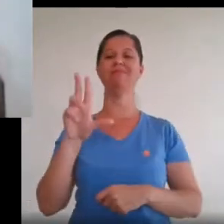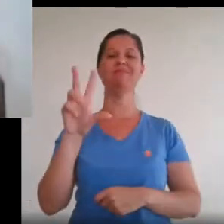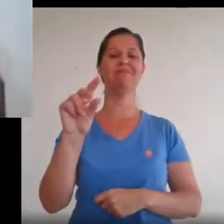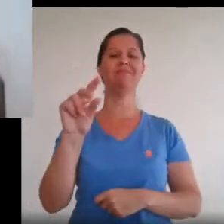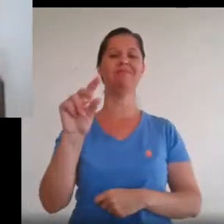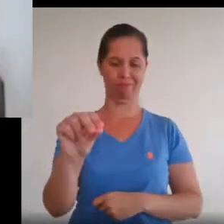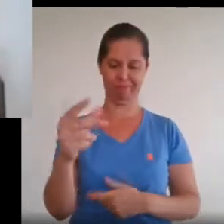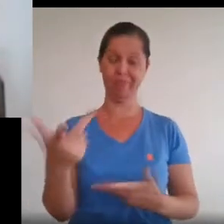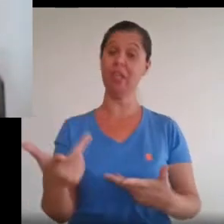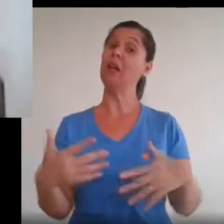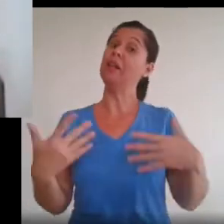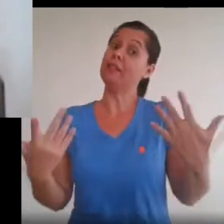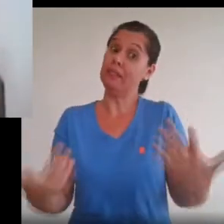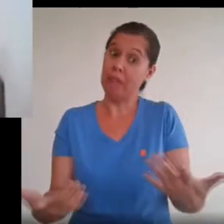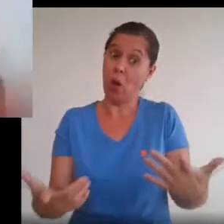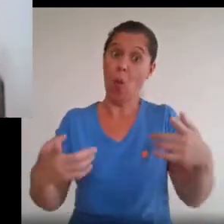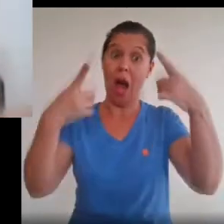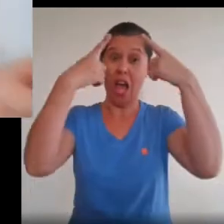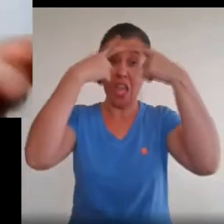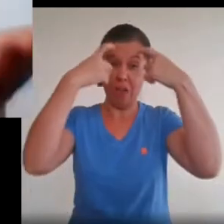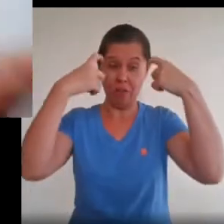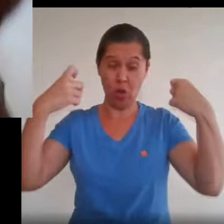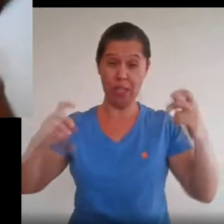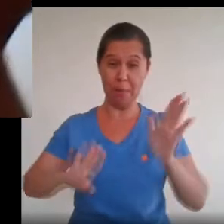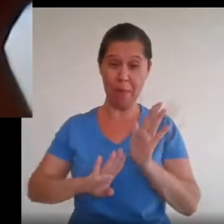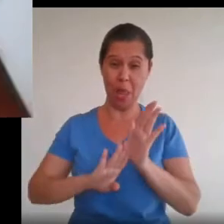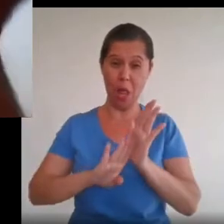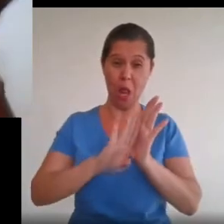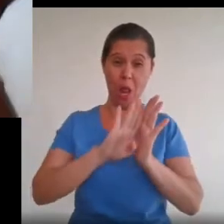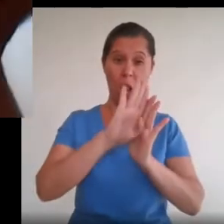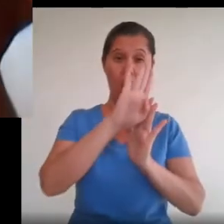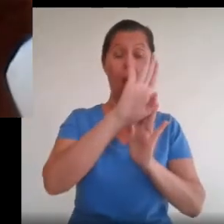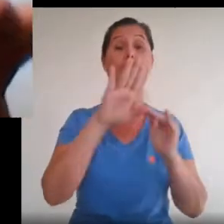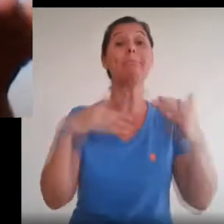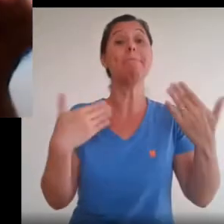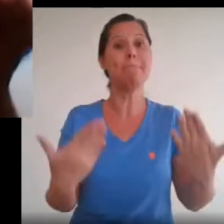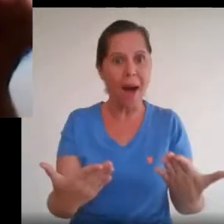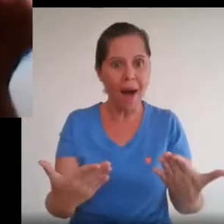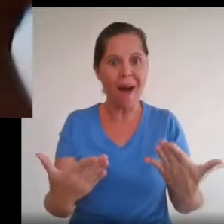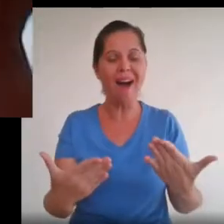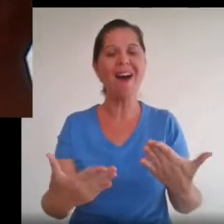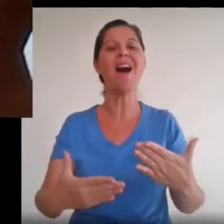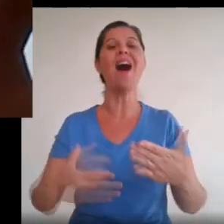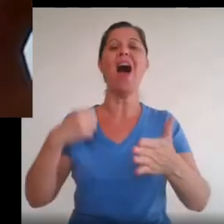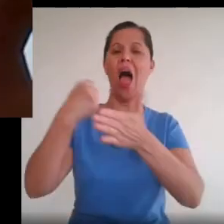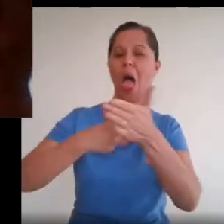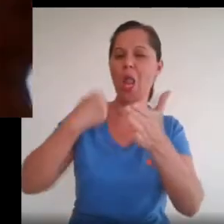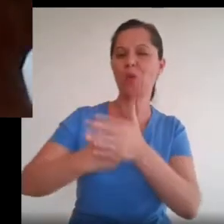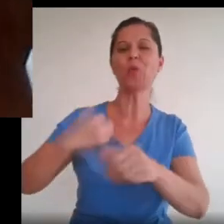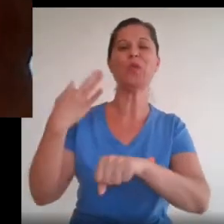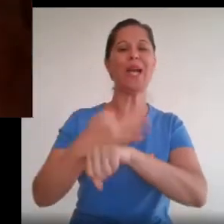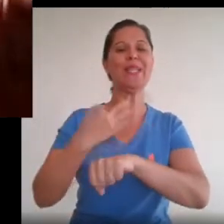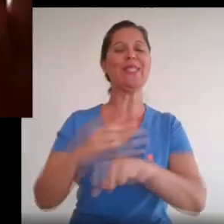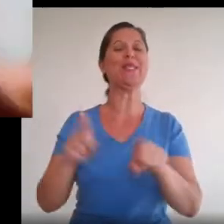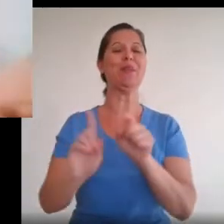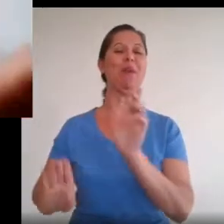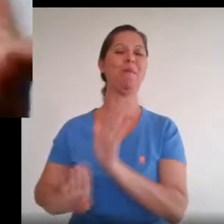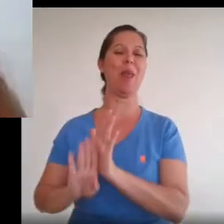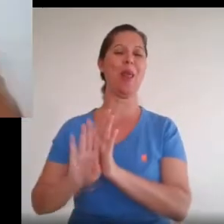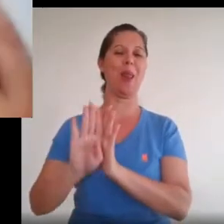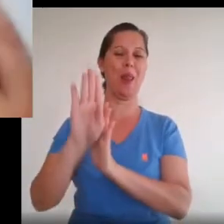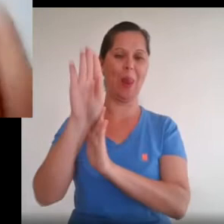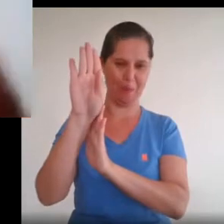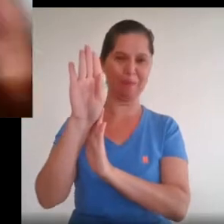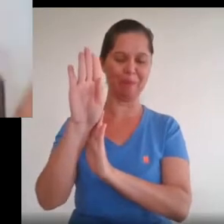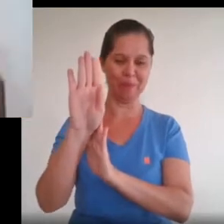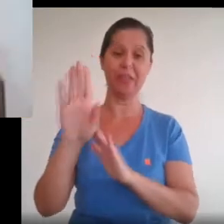a violência tende a aumentar. E aí a nossa resistência tem que aumentar e a nossa luta também tem que aumentar. Então, eu sei que a gente